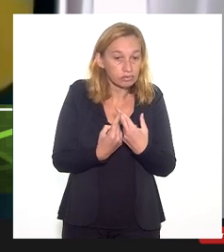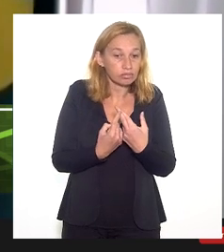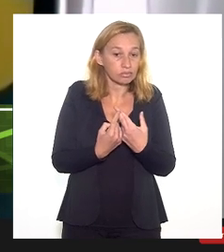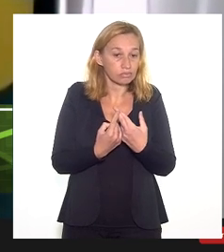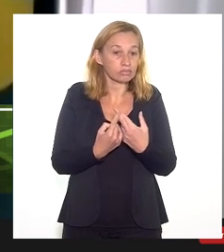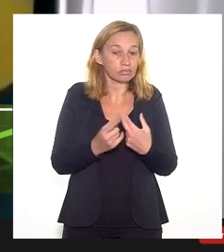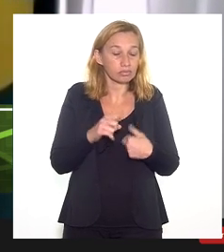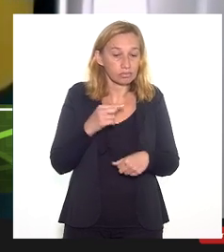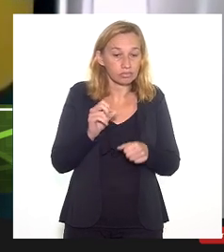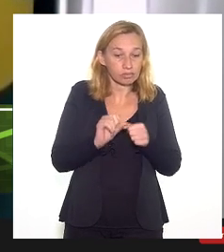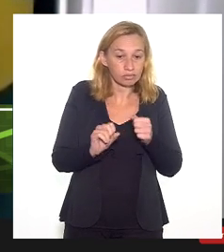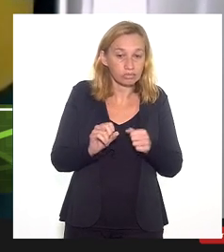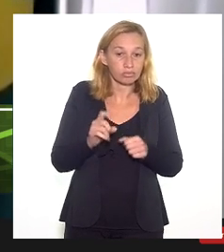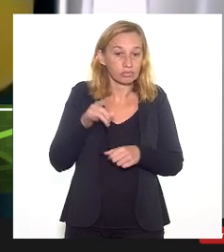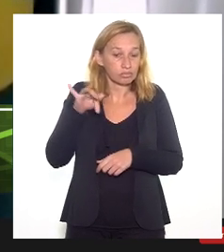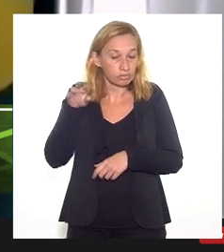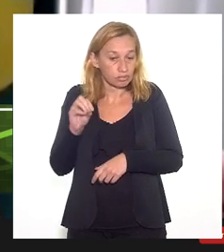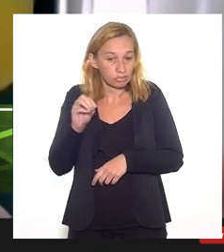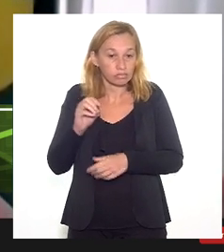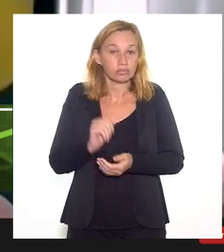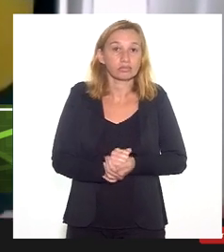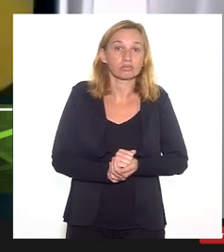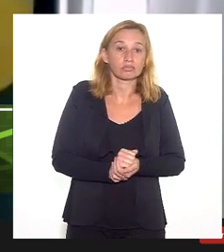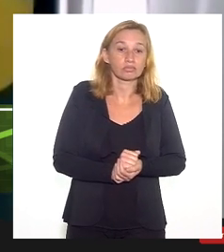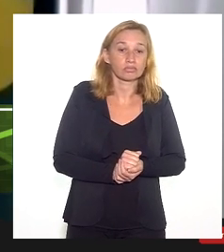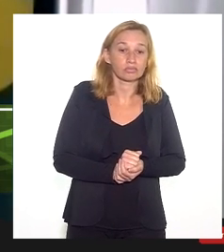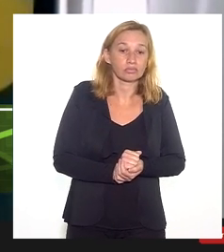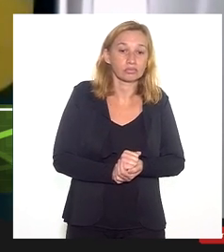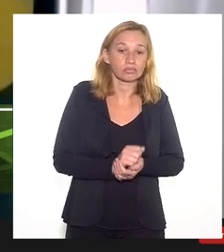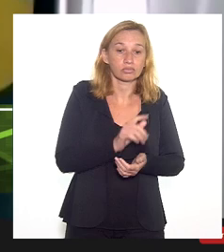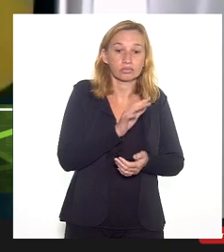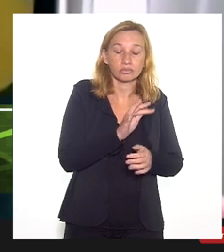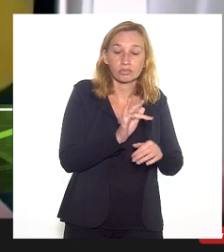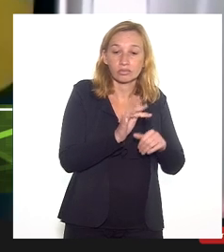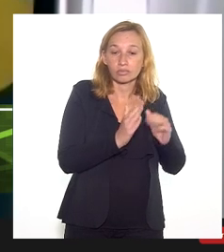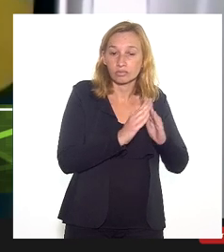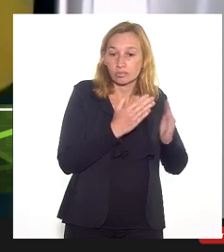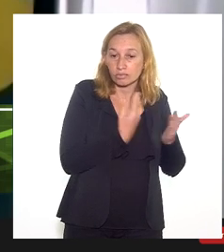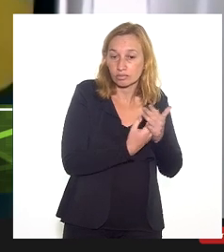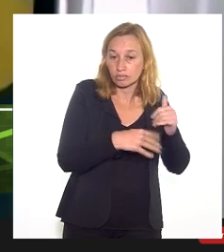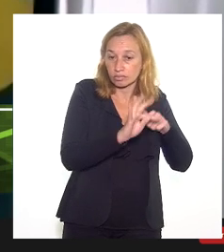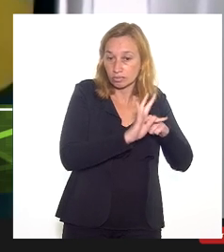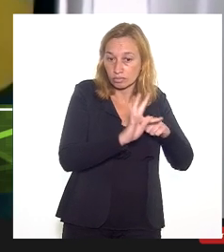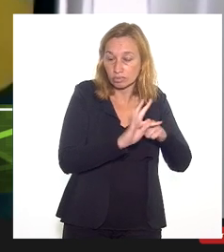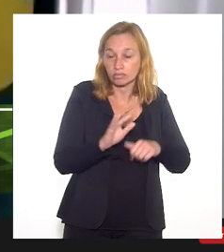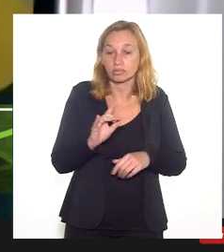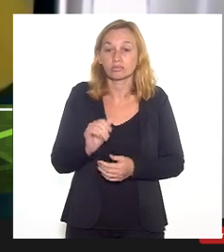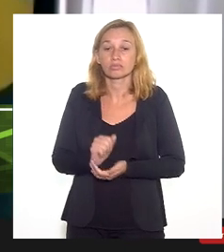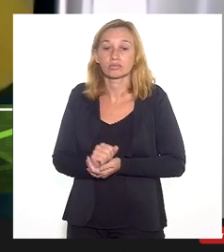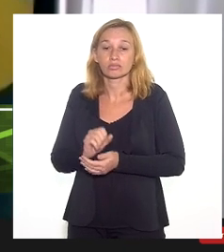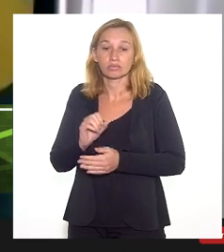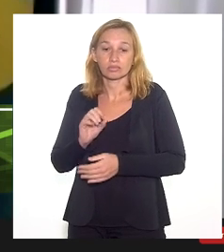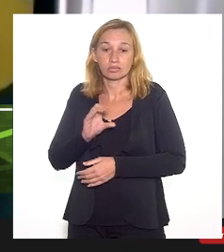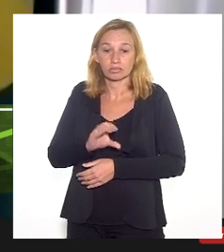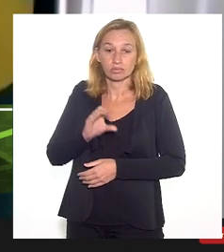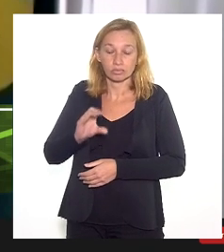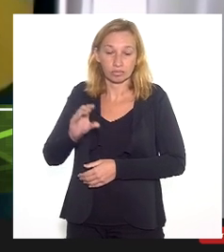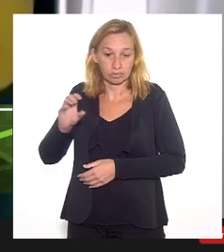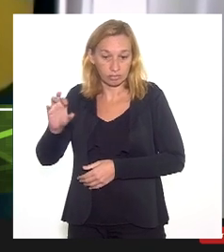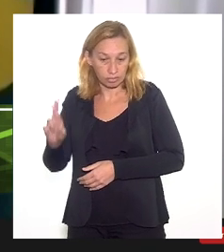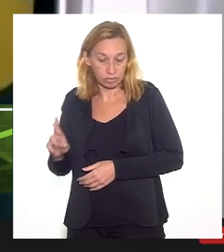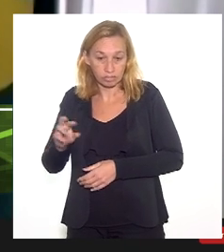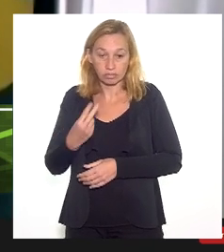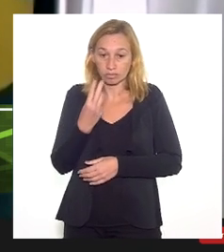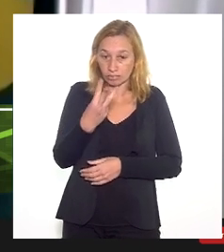feito Flávio tanto em relação a FITEC quanto em relação a Fundação CCERG e em relação às três